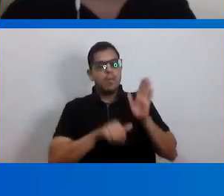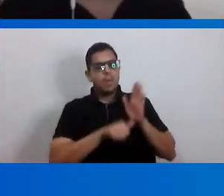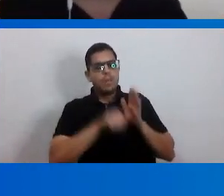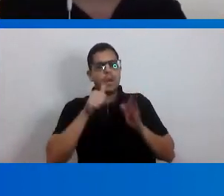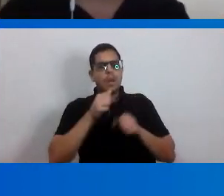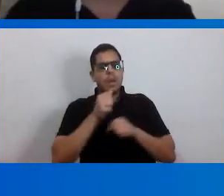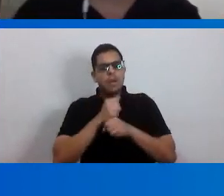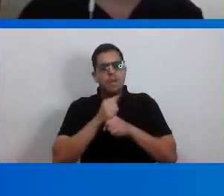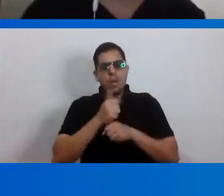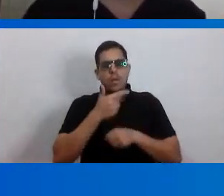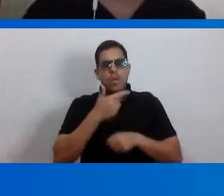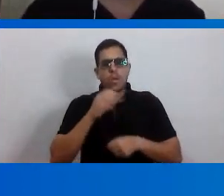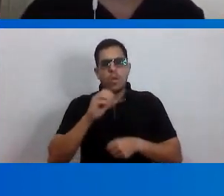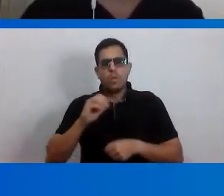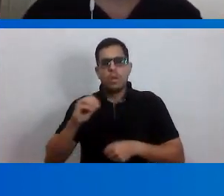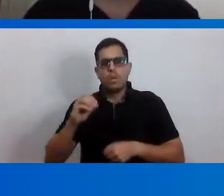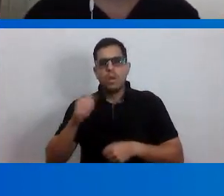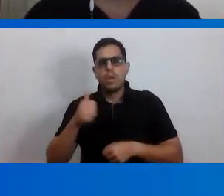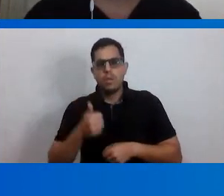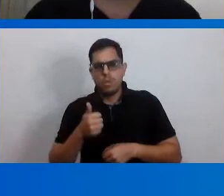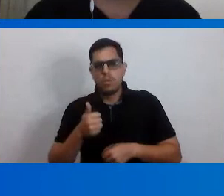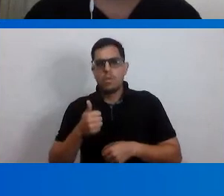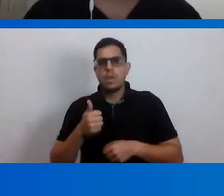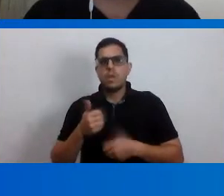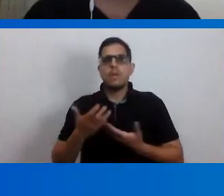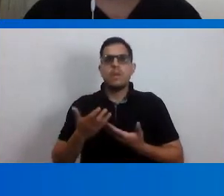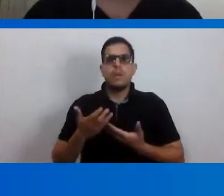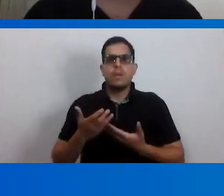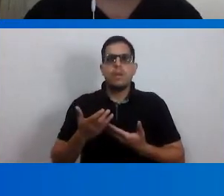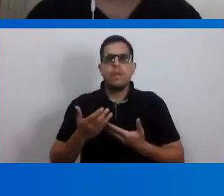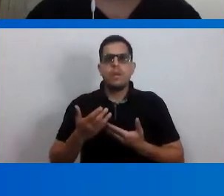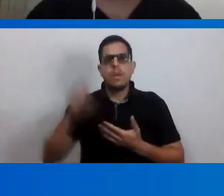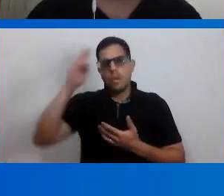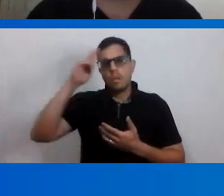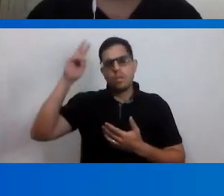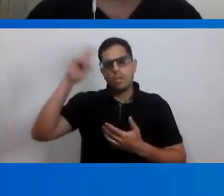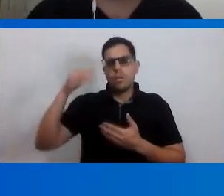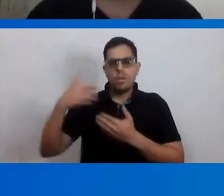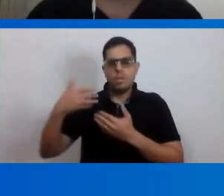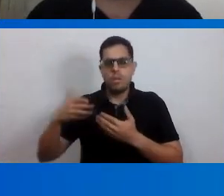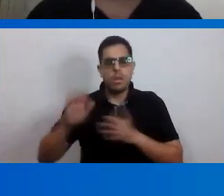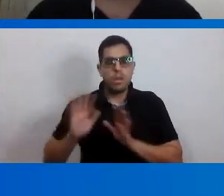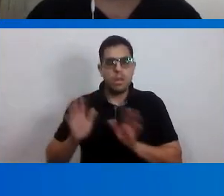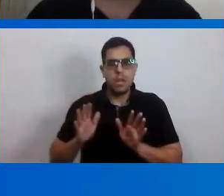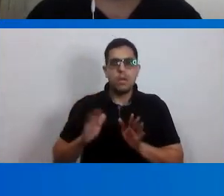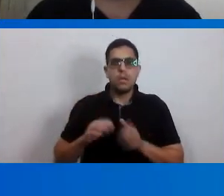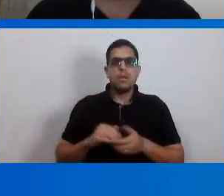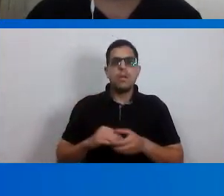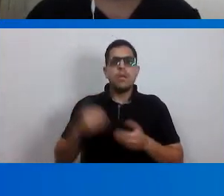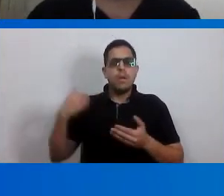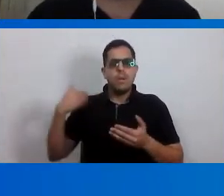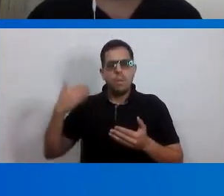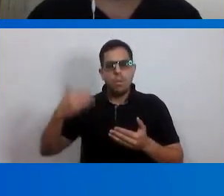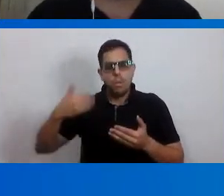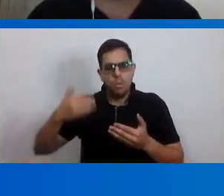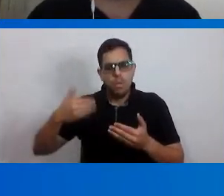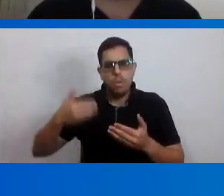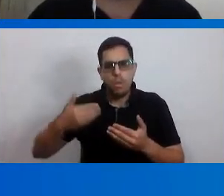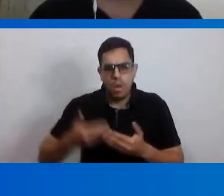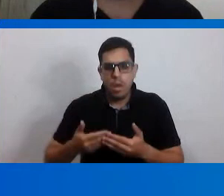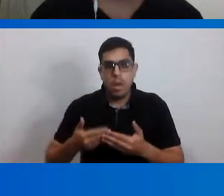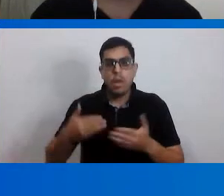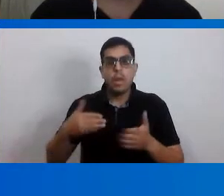restringia a 20% não vou fazer um contexto histórico aqui mas isso foi até 2018